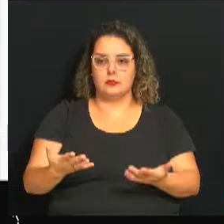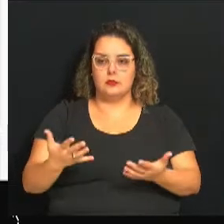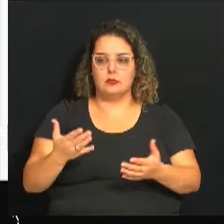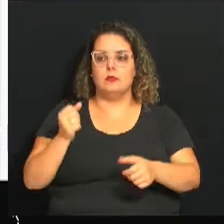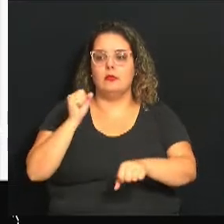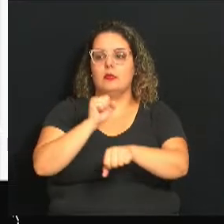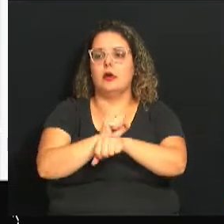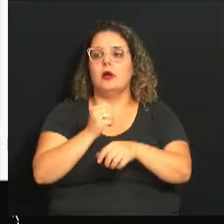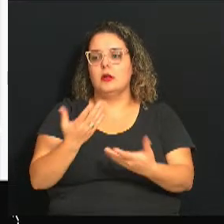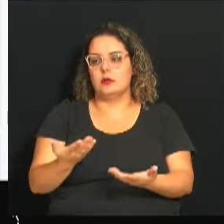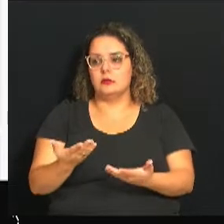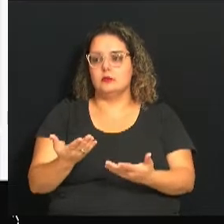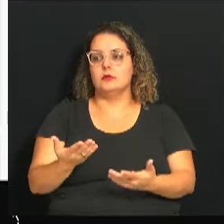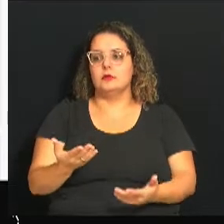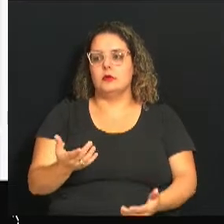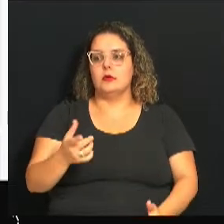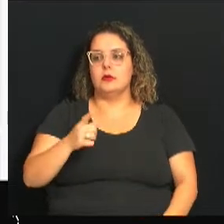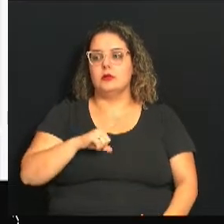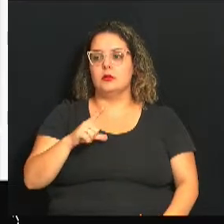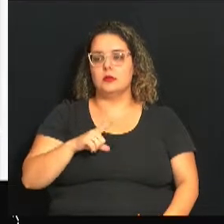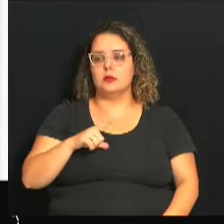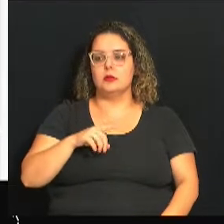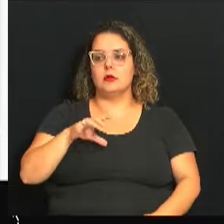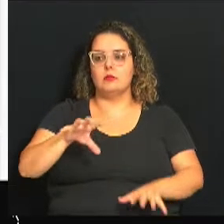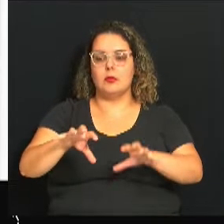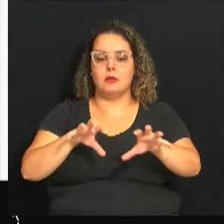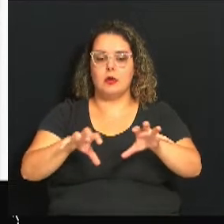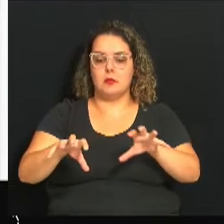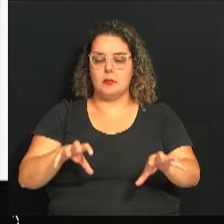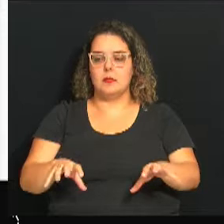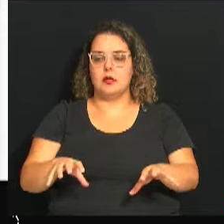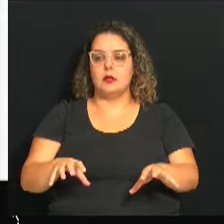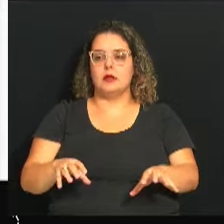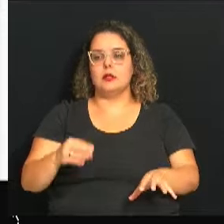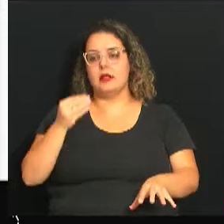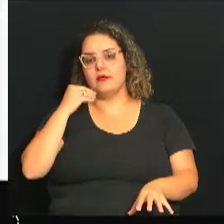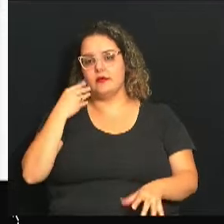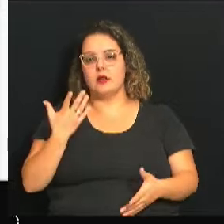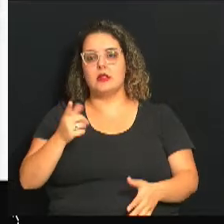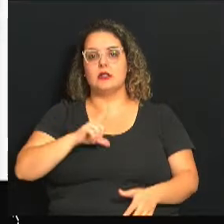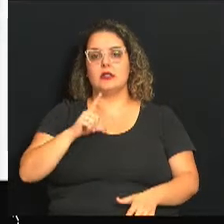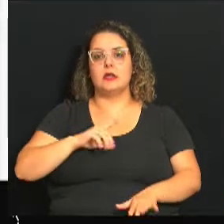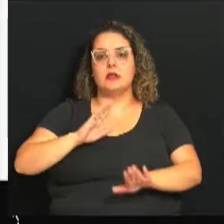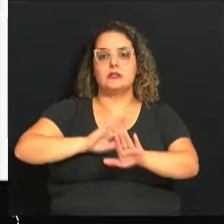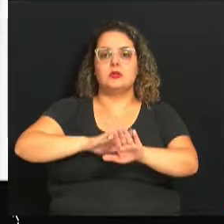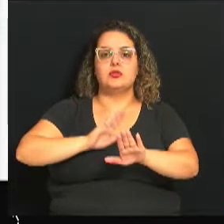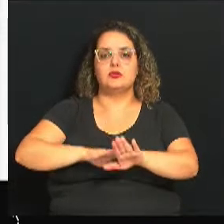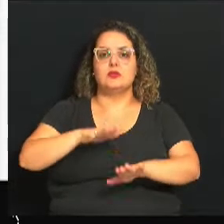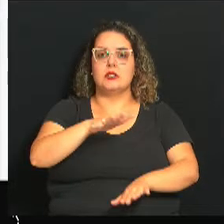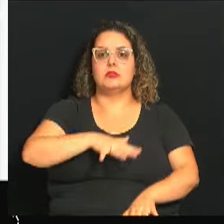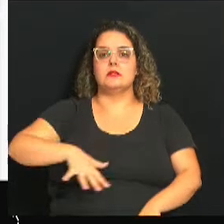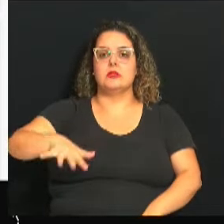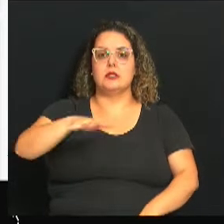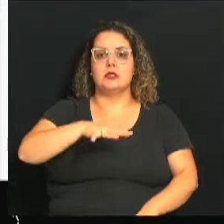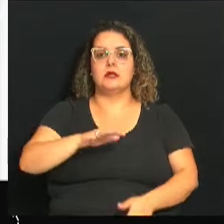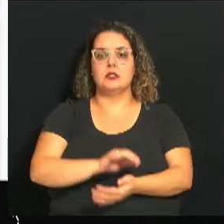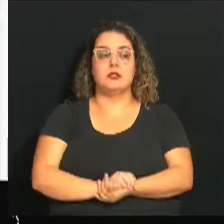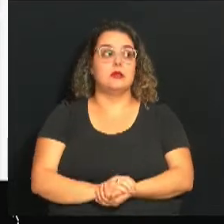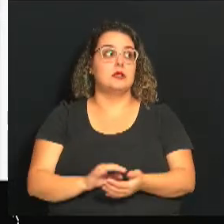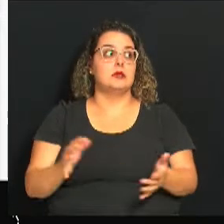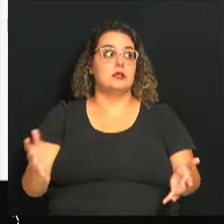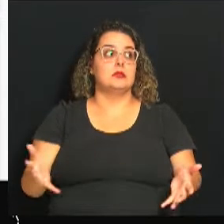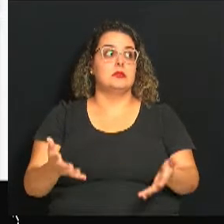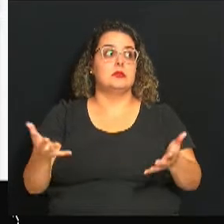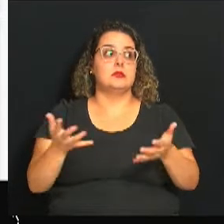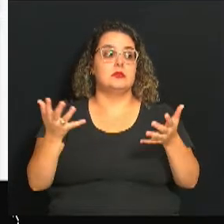por mais que a gente tenha um desvaziamento, mas a gente sabe que tem essas atividades lá ainda instaladas, né? E incentivar também